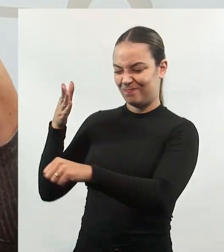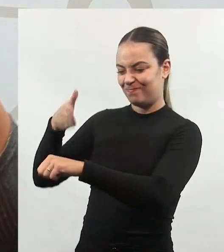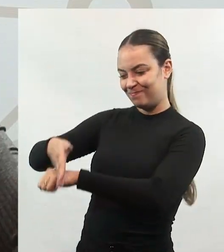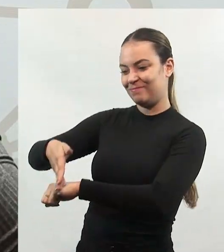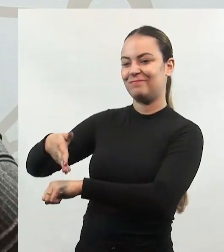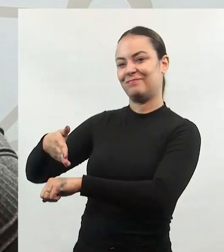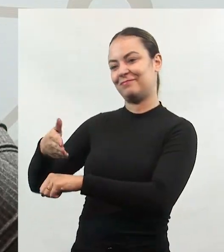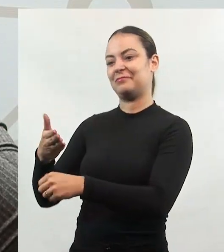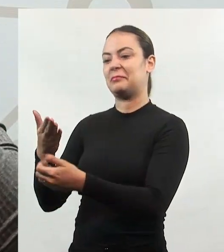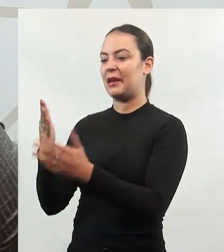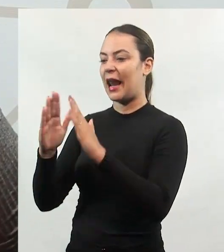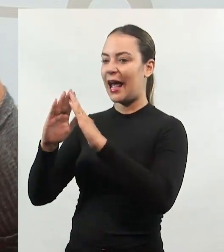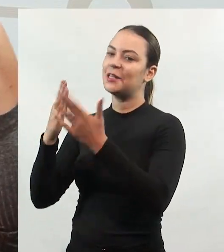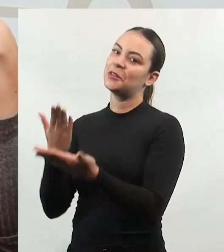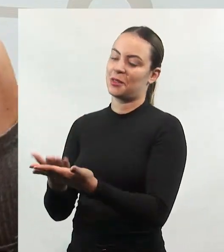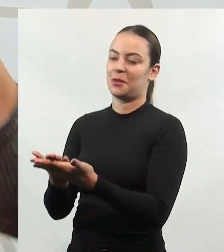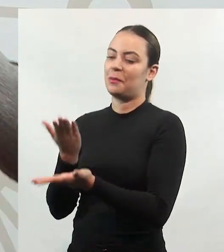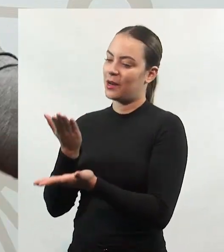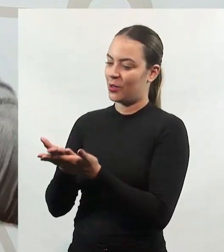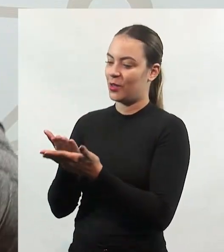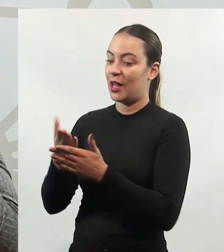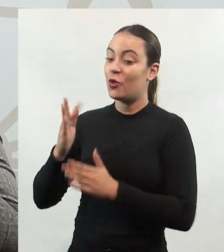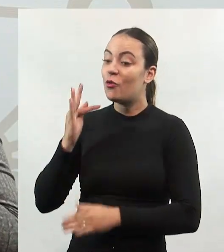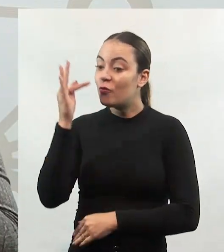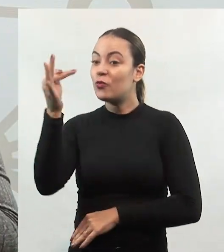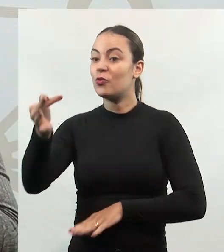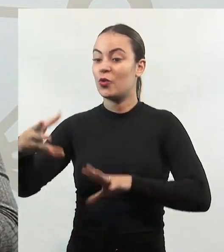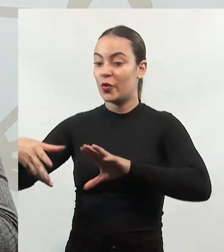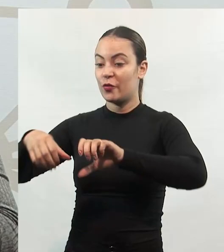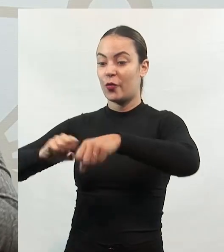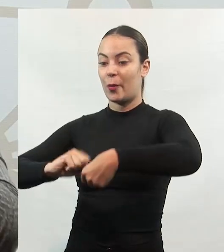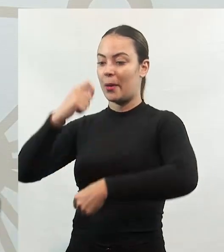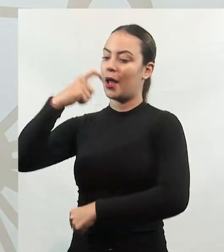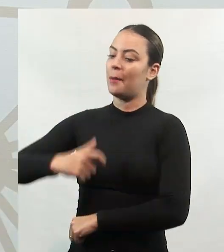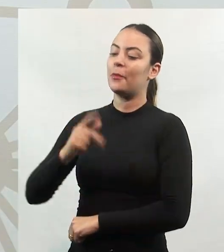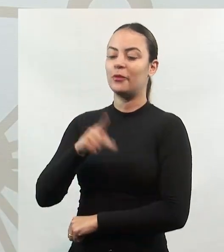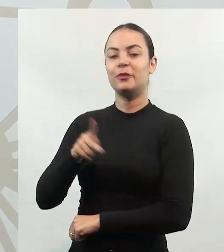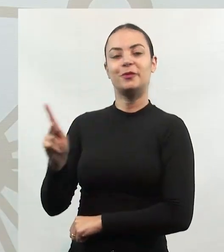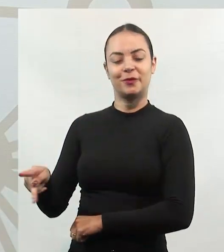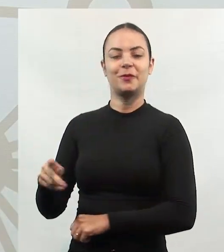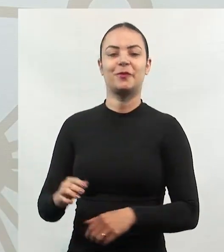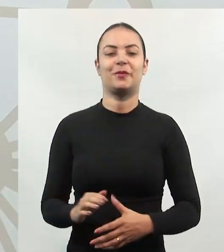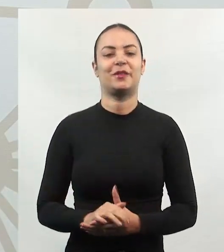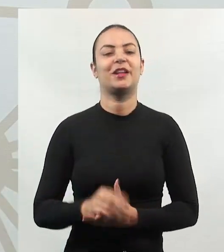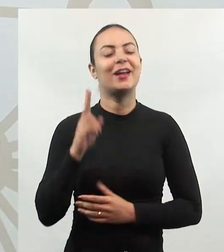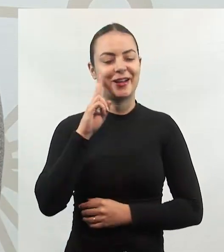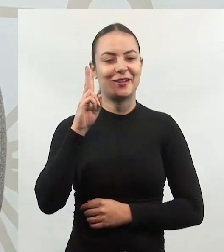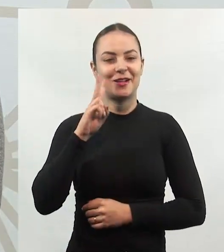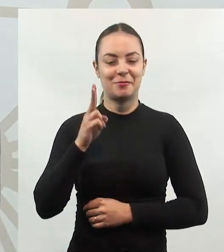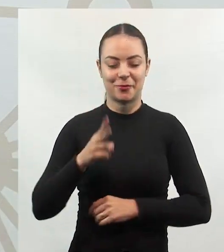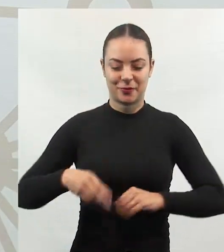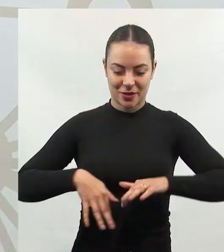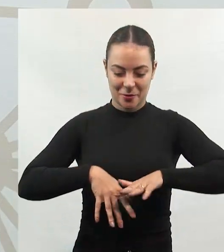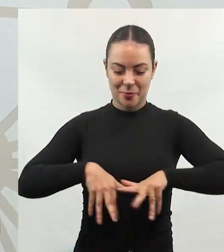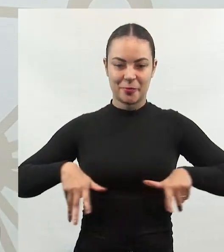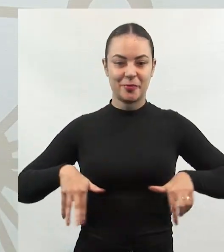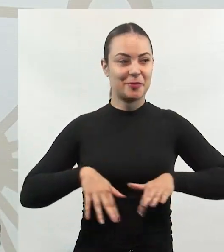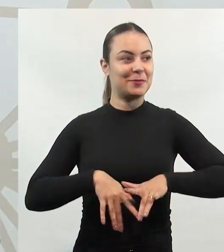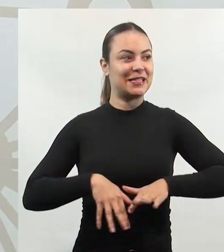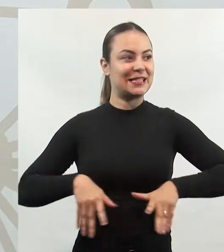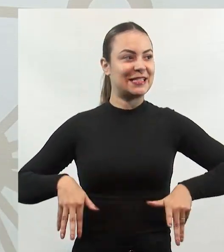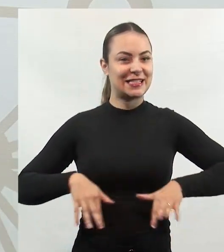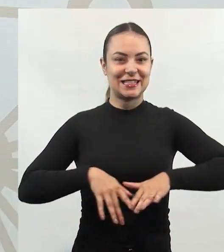me lembro desse tecido tergal, mas também tinha blusa de educação física, a gente já podia usar tênis, já podia usar calça jeans,